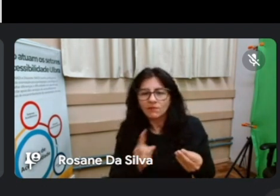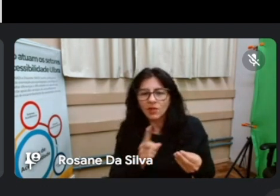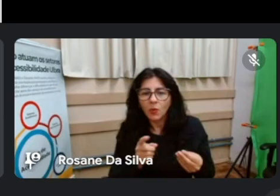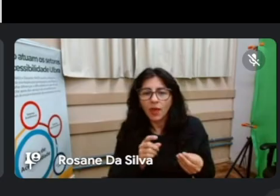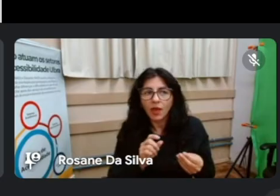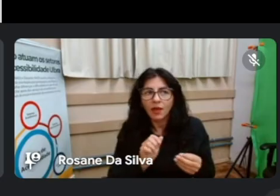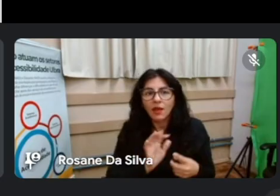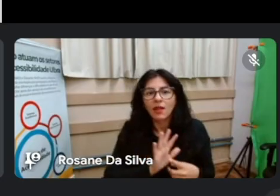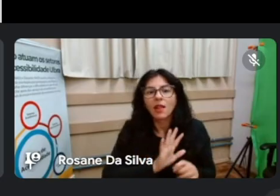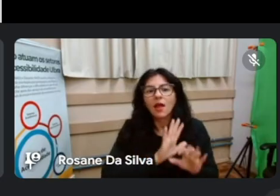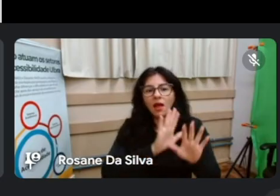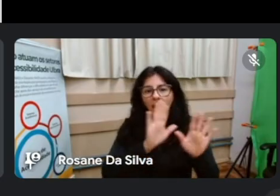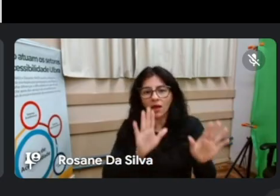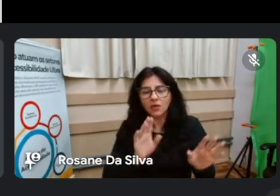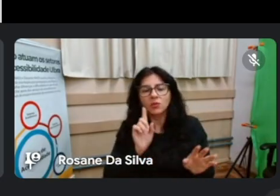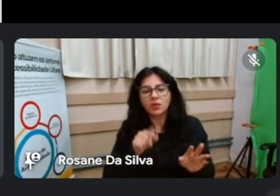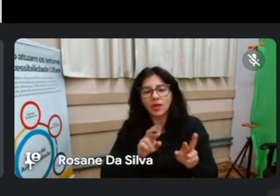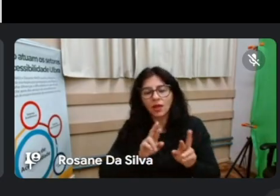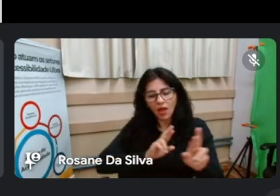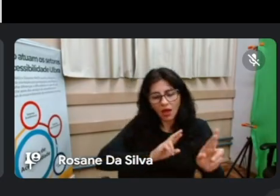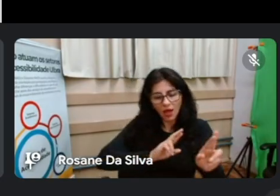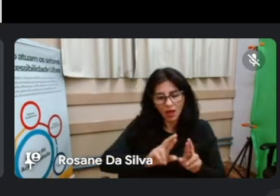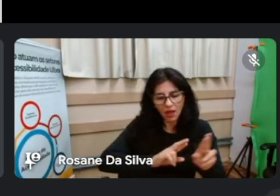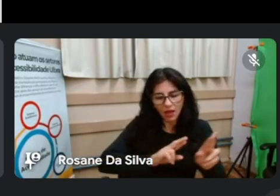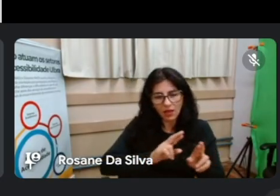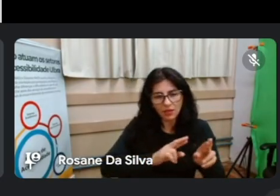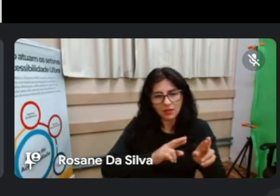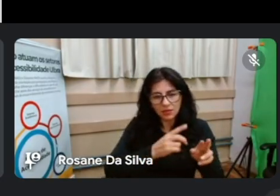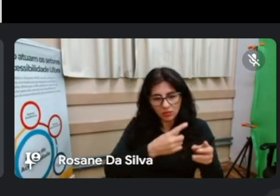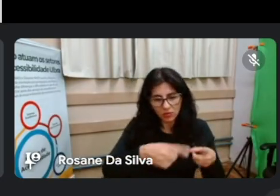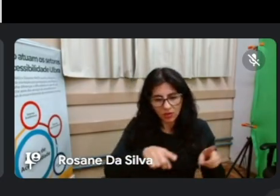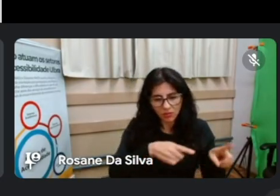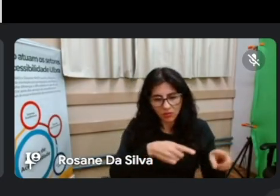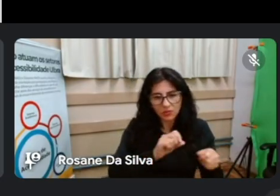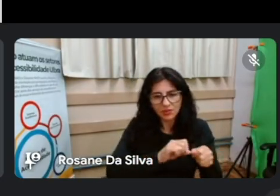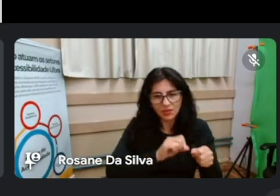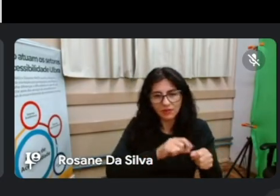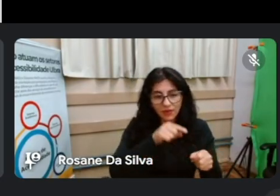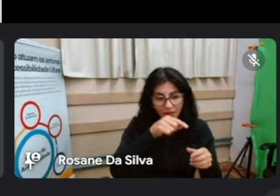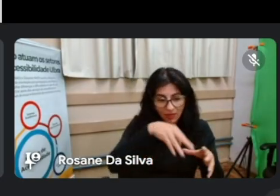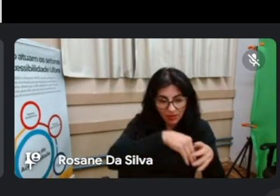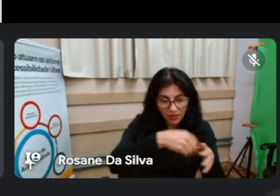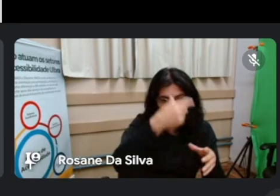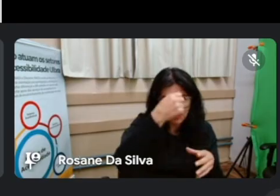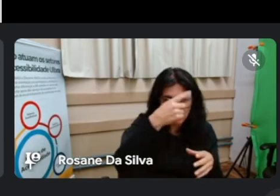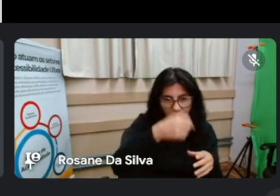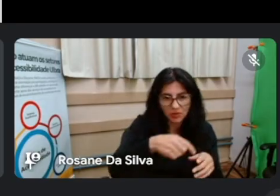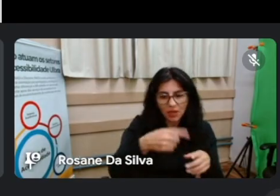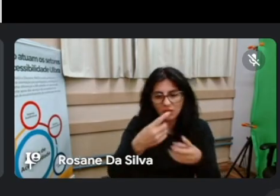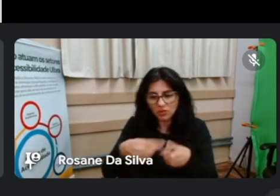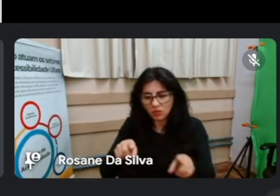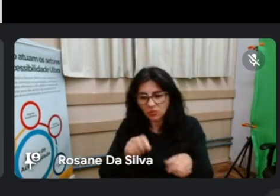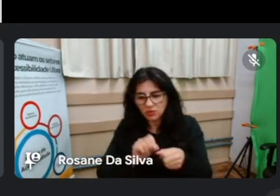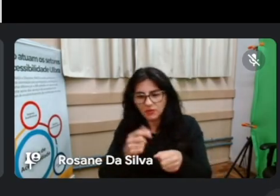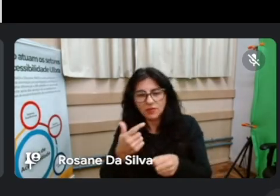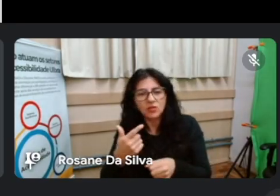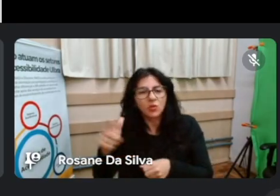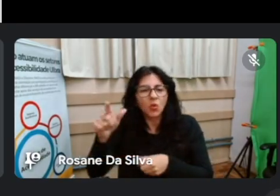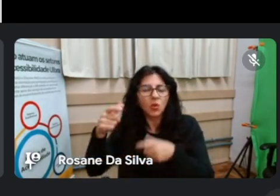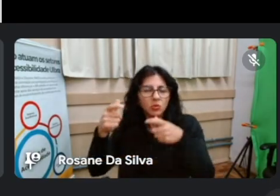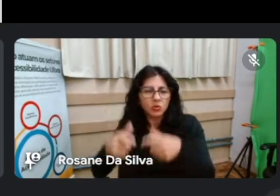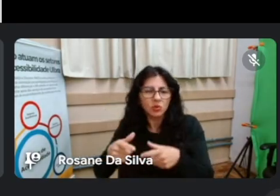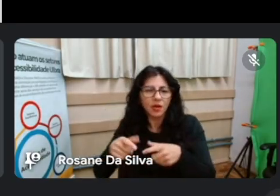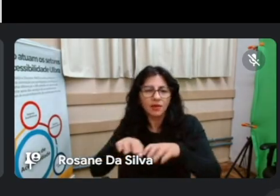é a relação entre a música que se faz na universidade e a música que se faz nos outros lugares né e dessa divisão tão